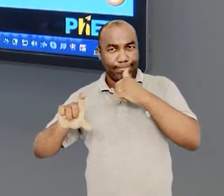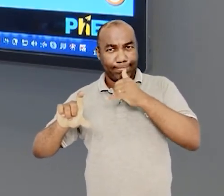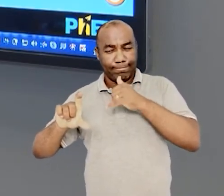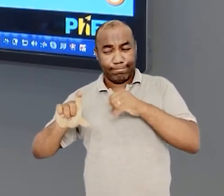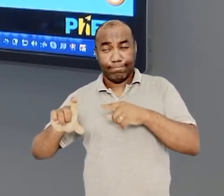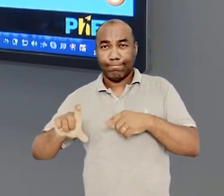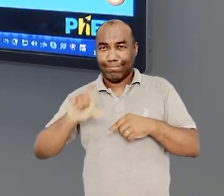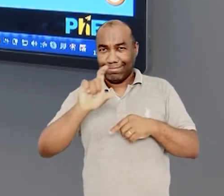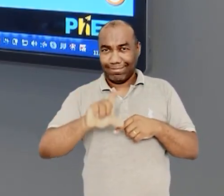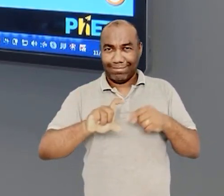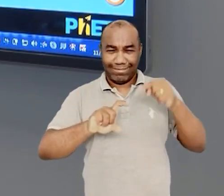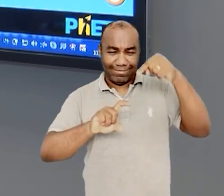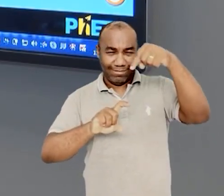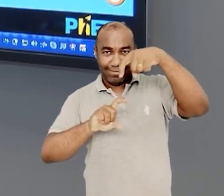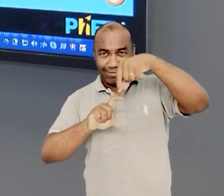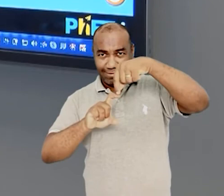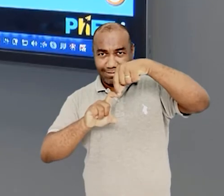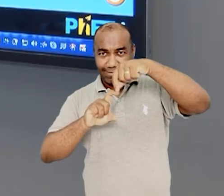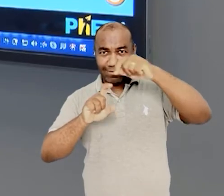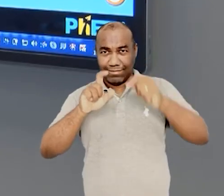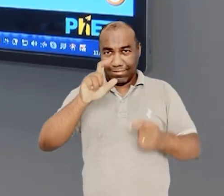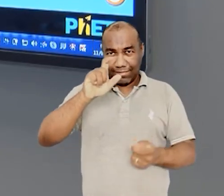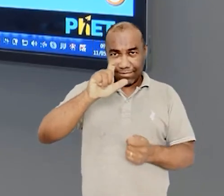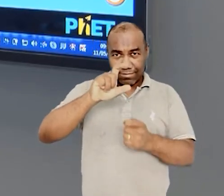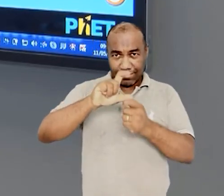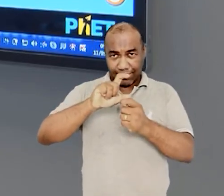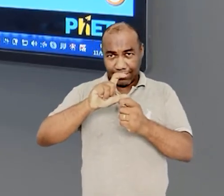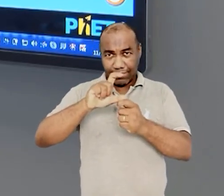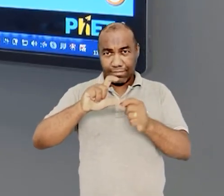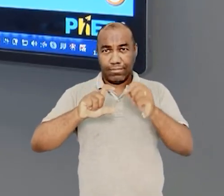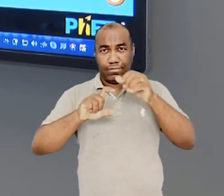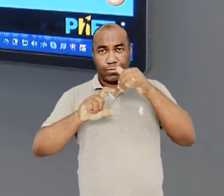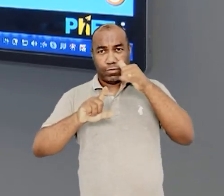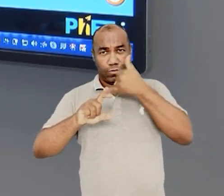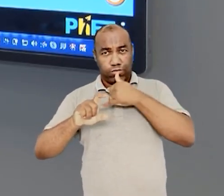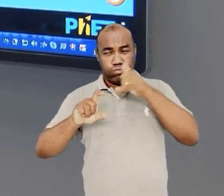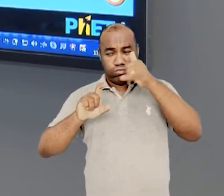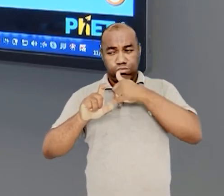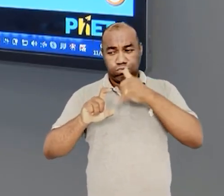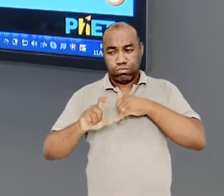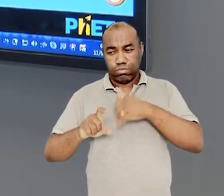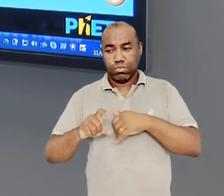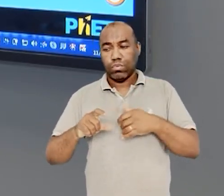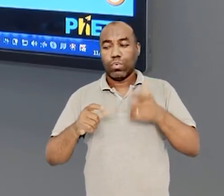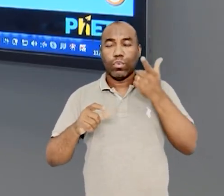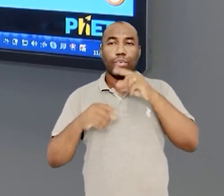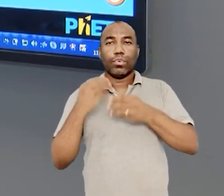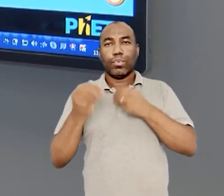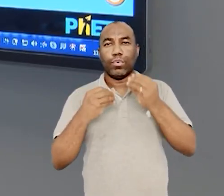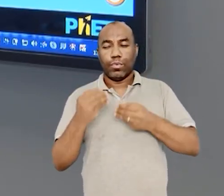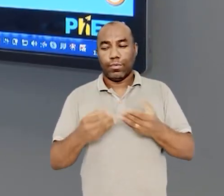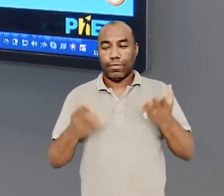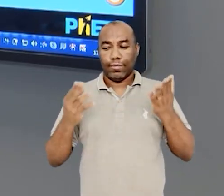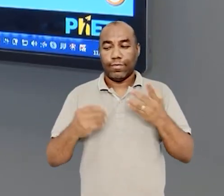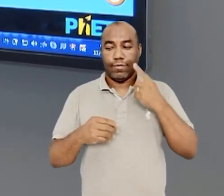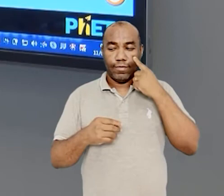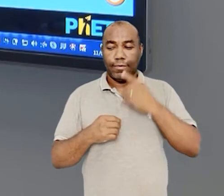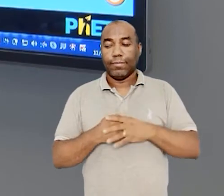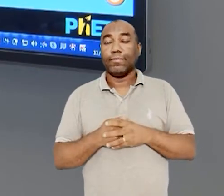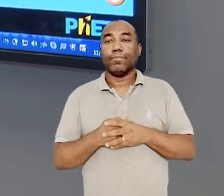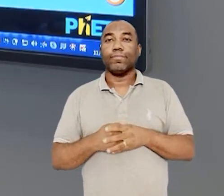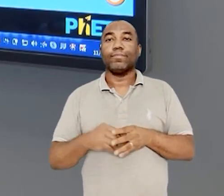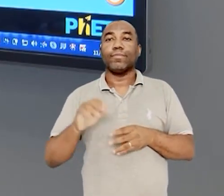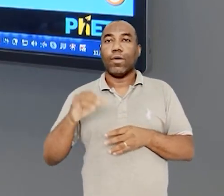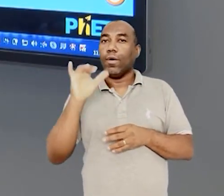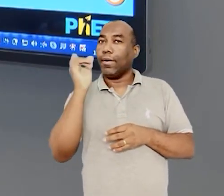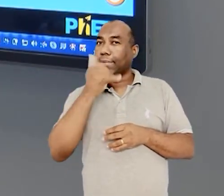vamos observar aqui, vou colocar uma pilha novamente e olha lá, veja,